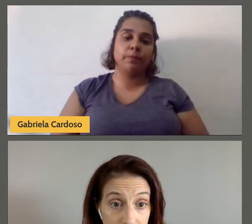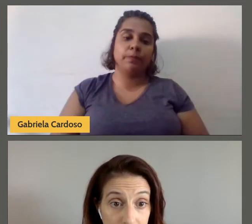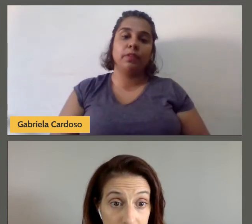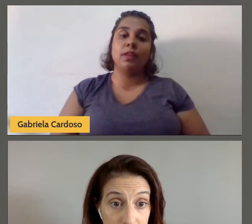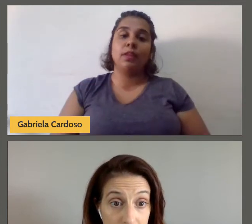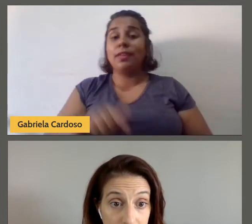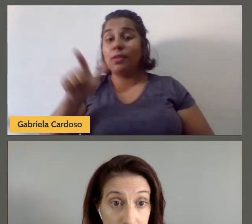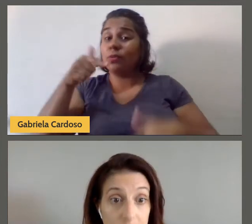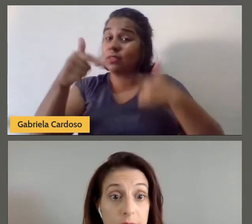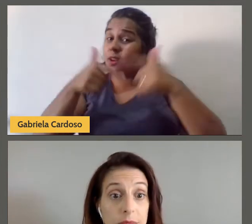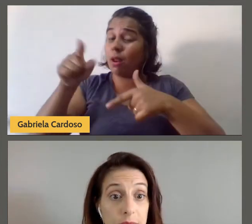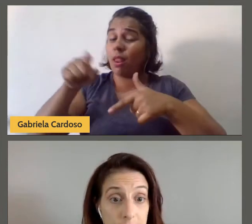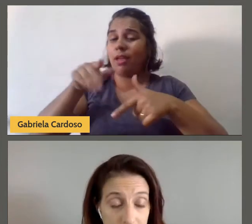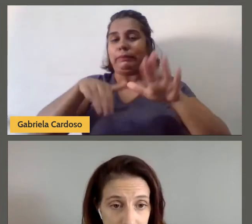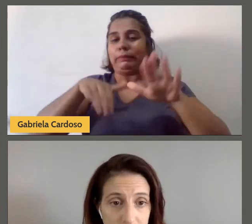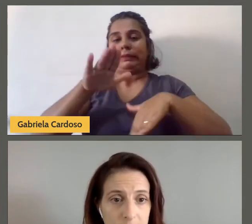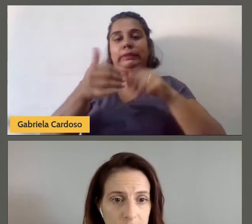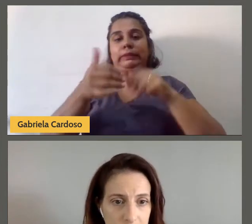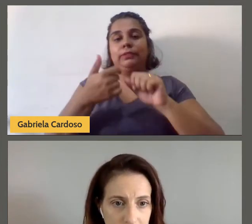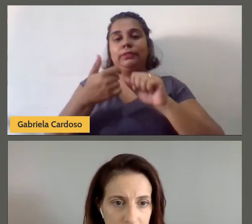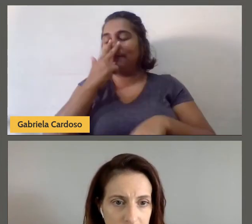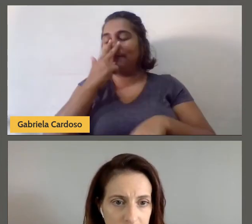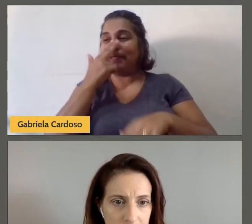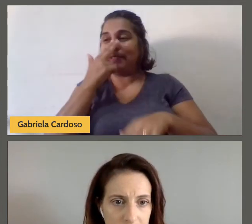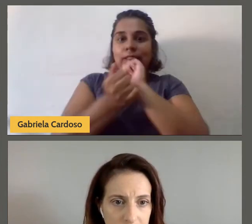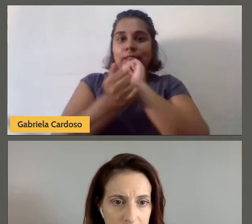que para empreendedorismo precisa de muito apoio.